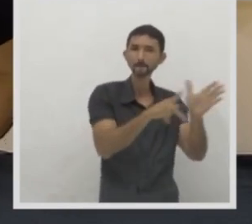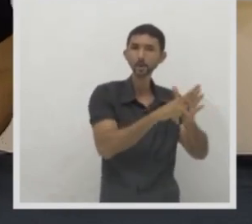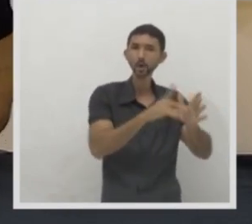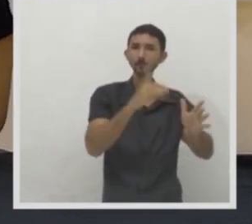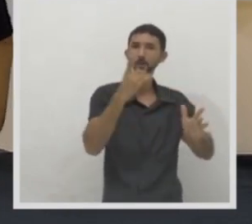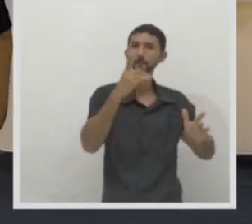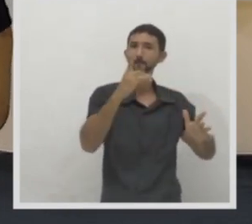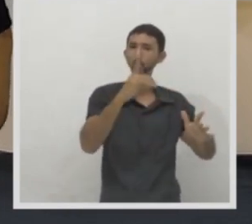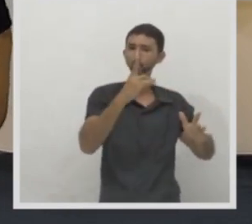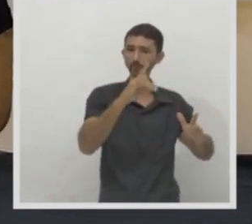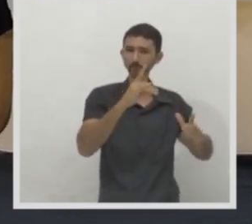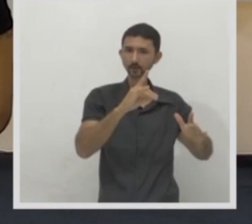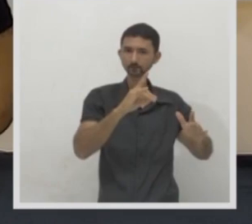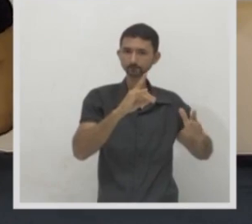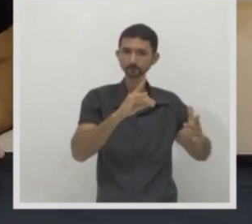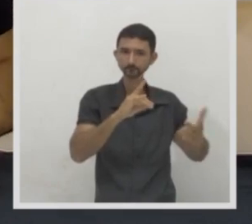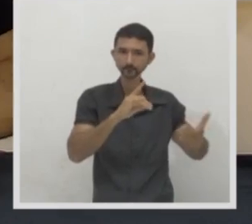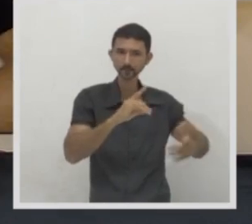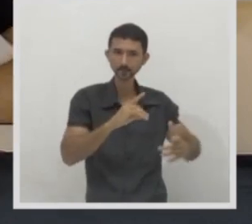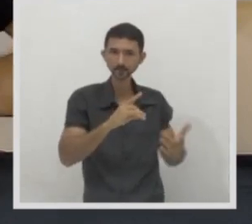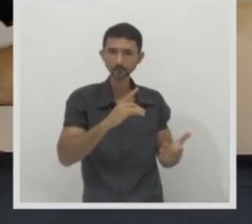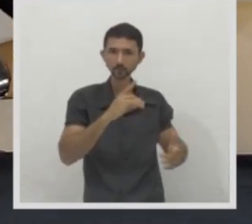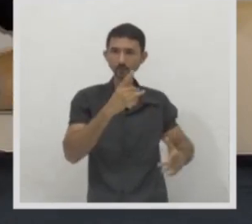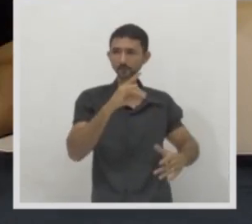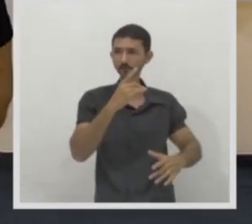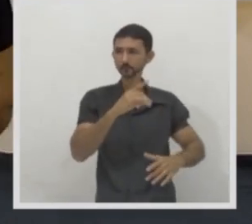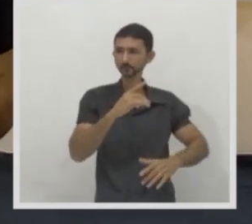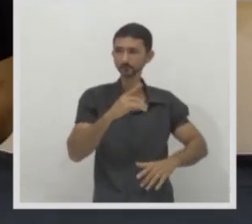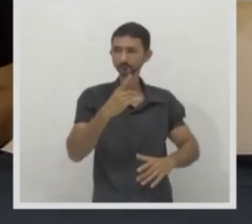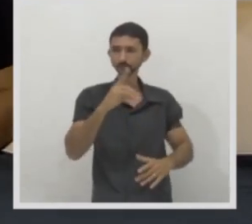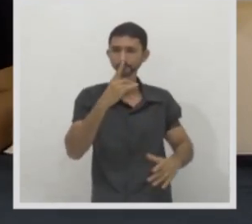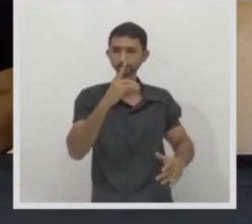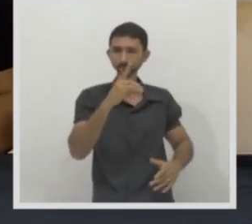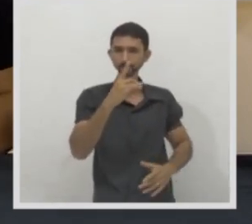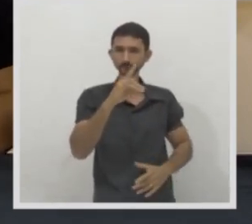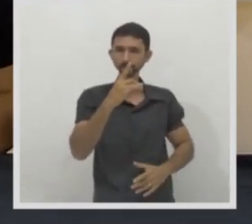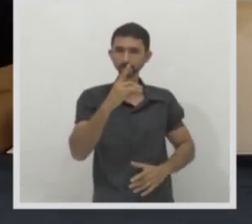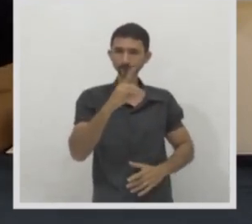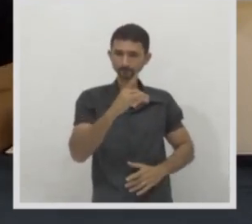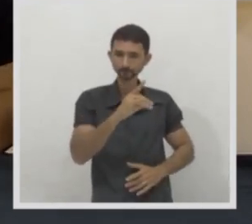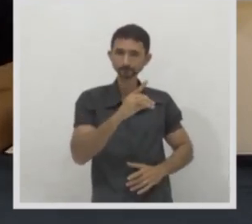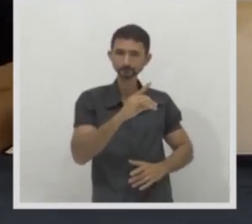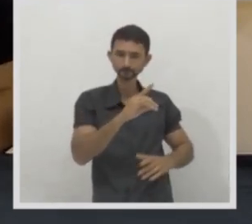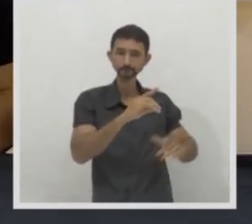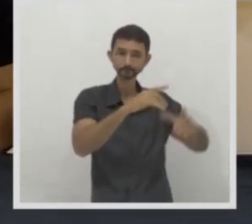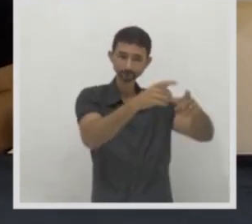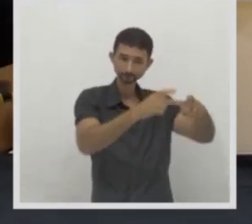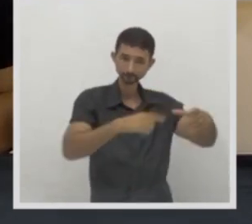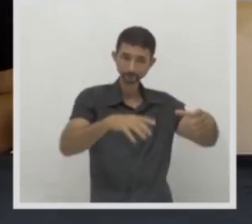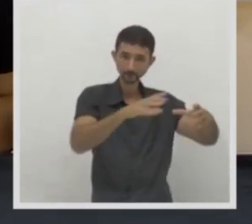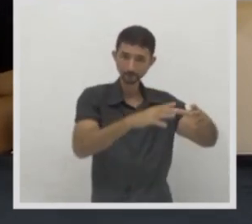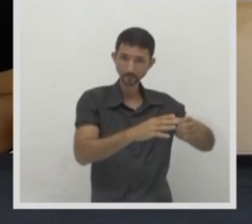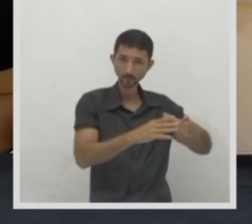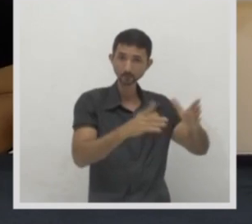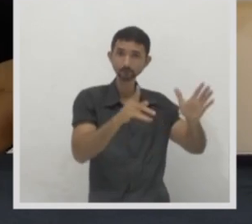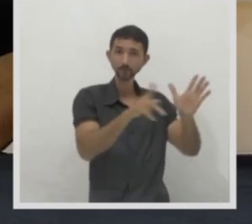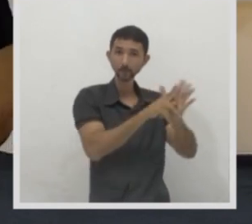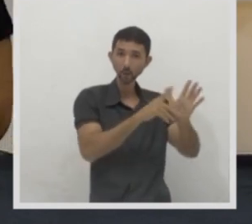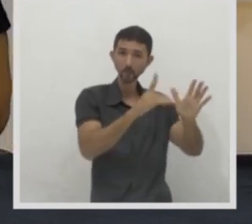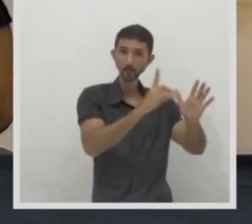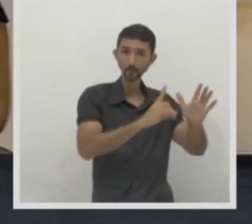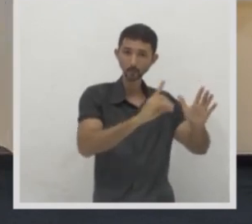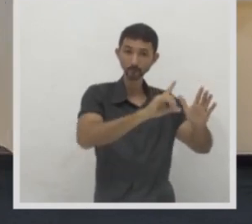último acordo, né, para que nós pudéssemos ter as nossas fronteiras externas totalmente